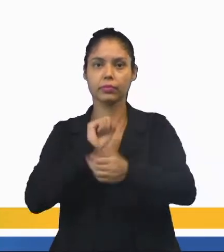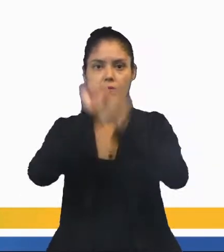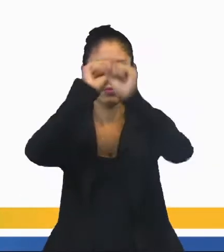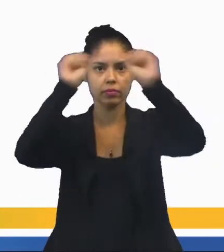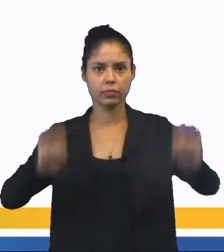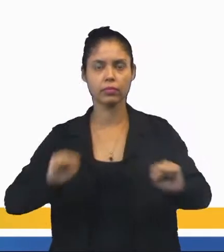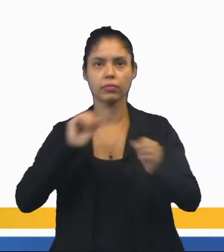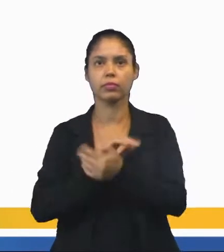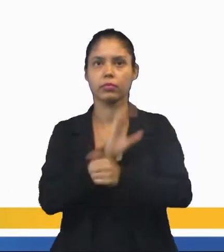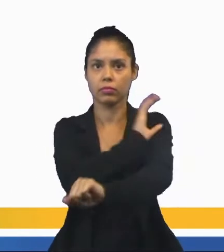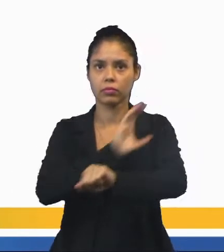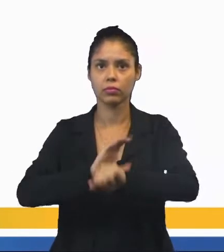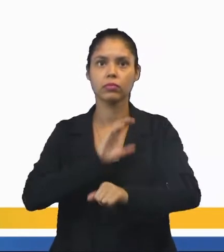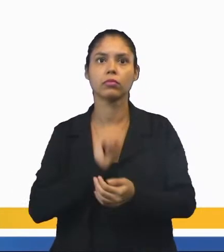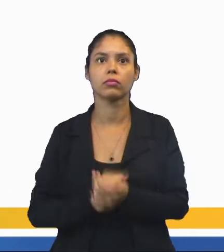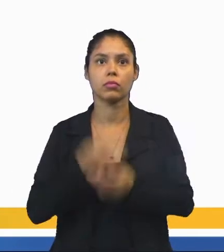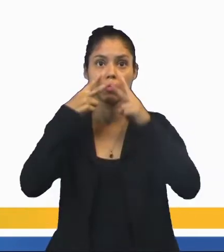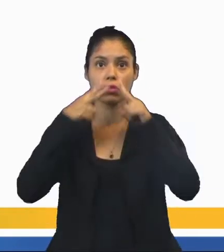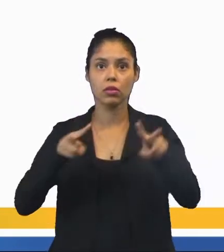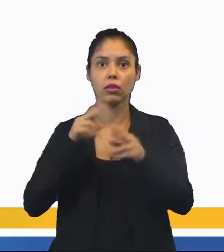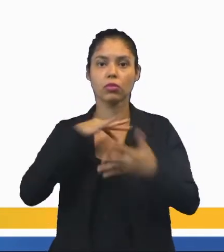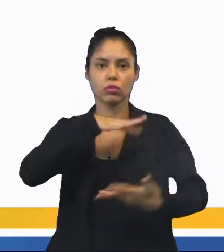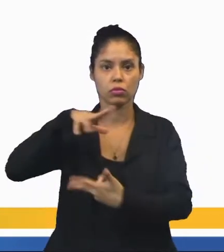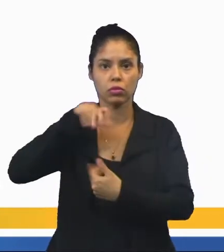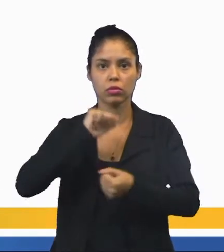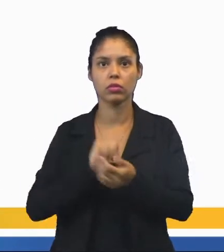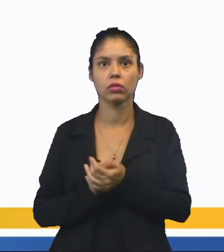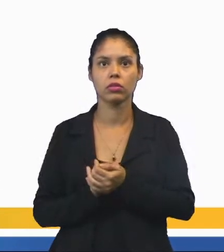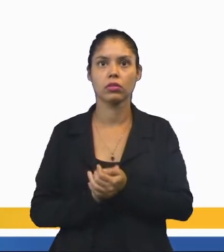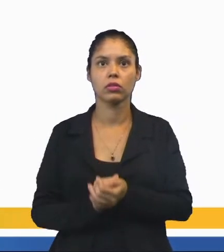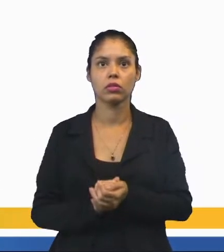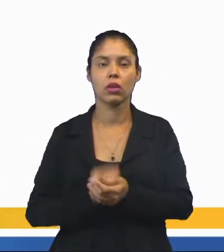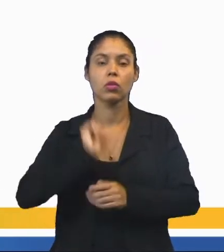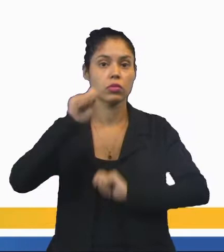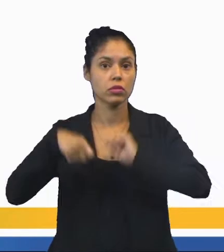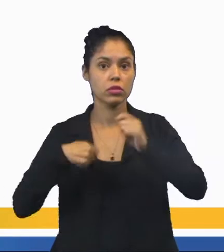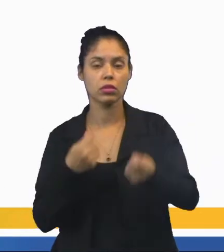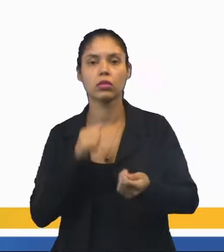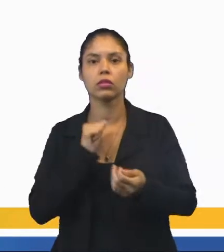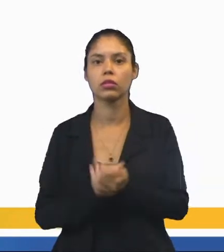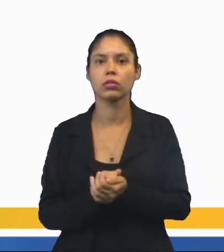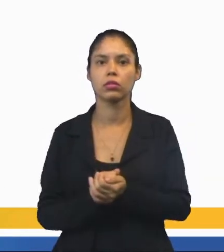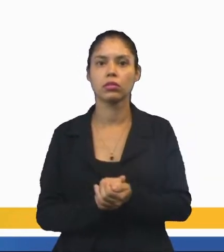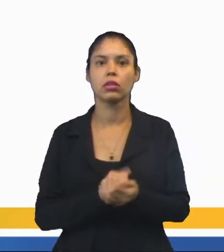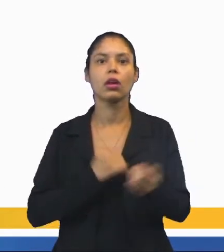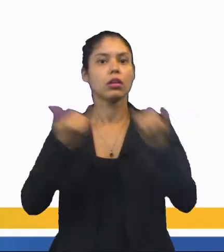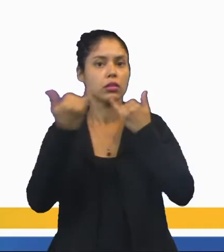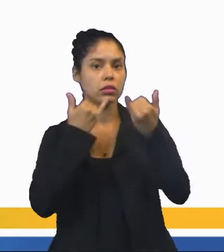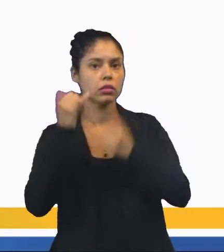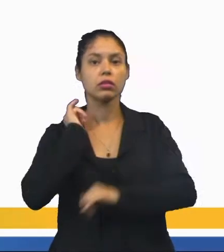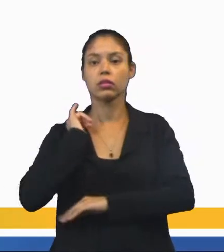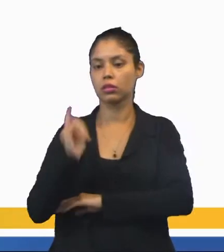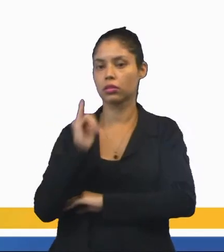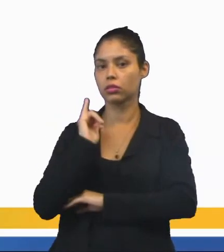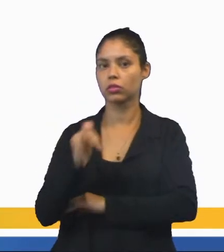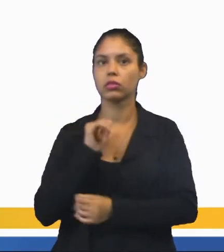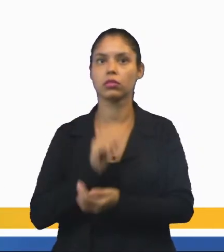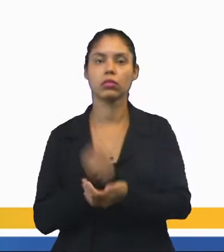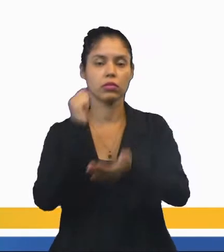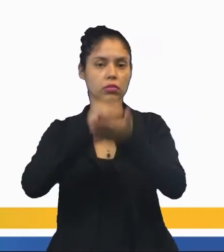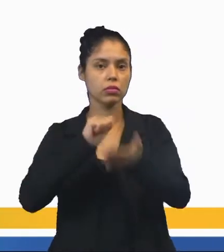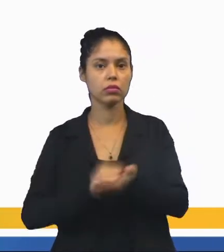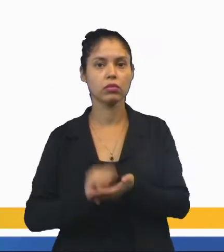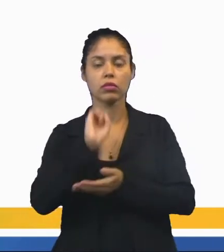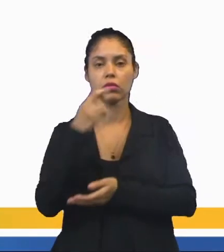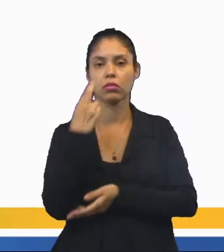de crenças, visão de mundo, por meio de símbolos, por meio de narrativas, sejam escritas